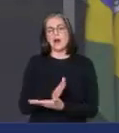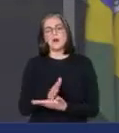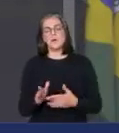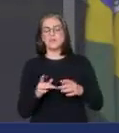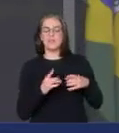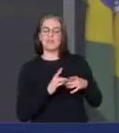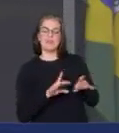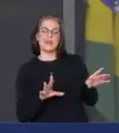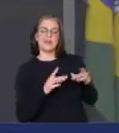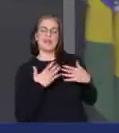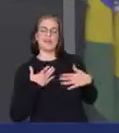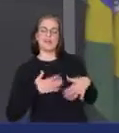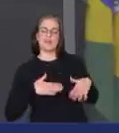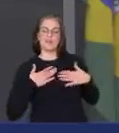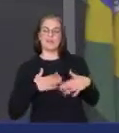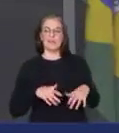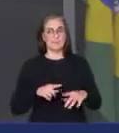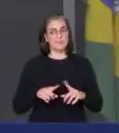parar.